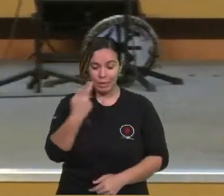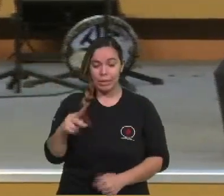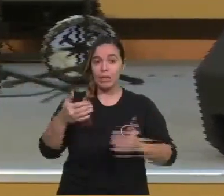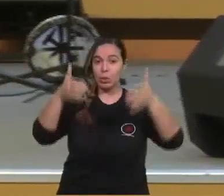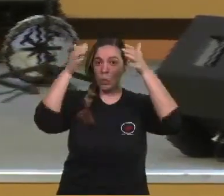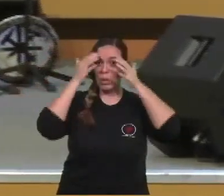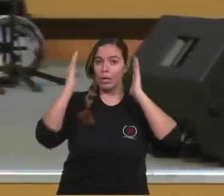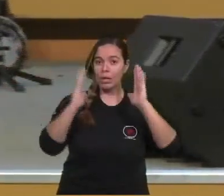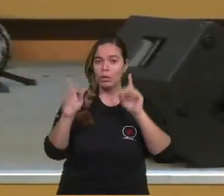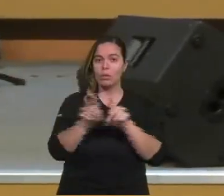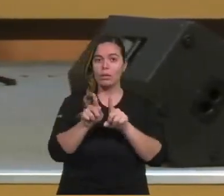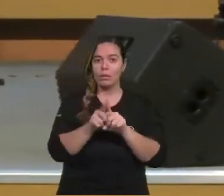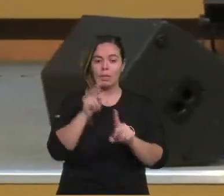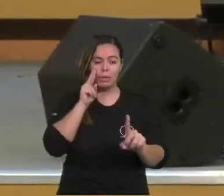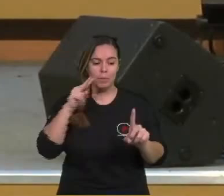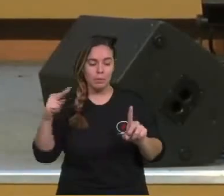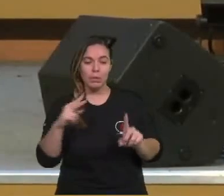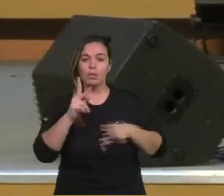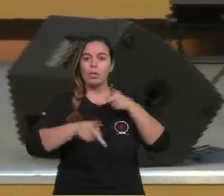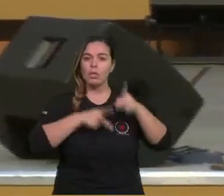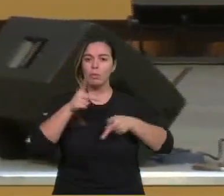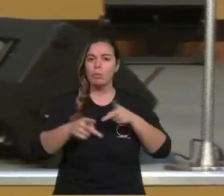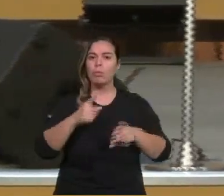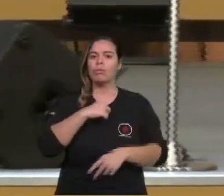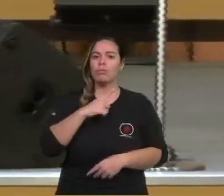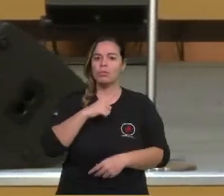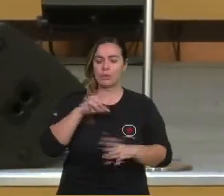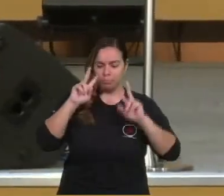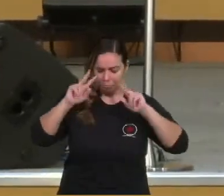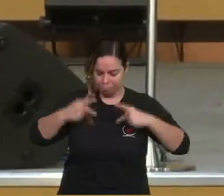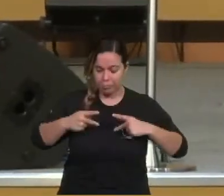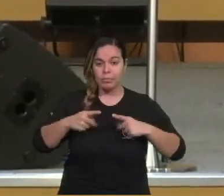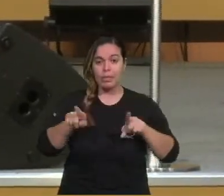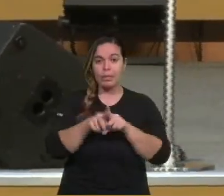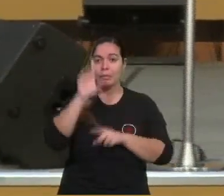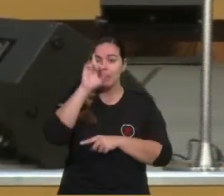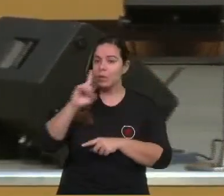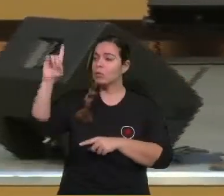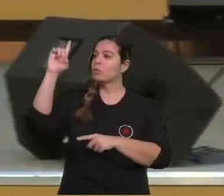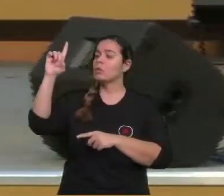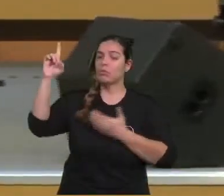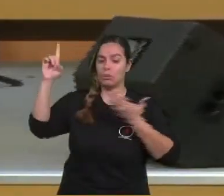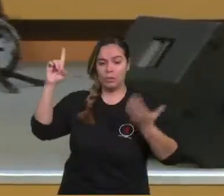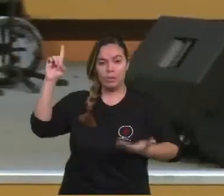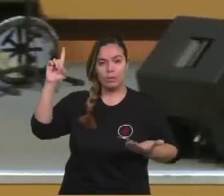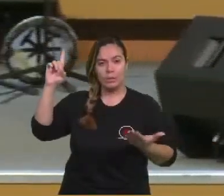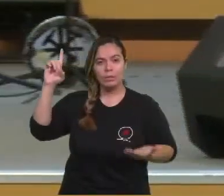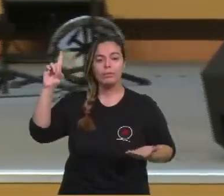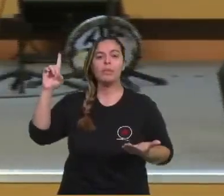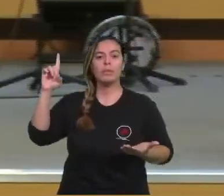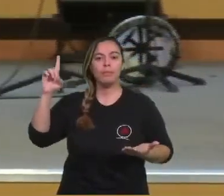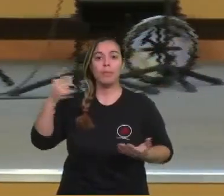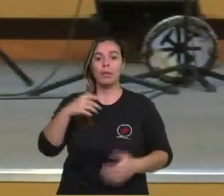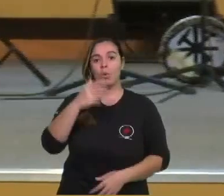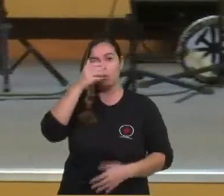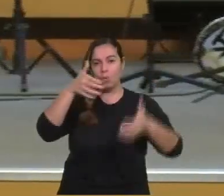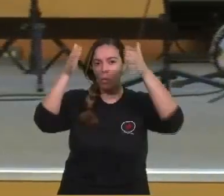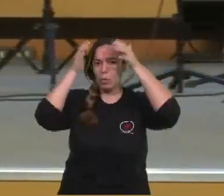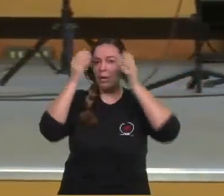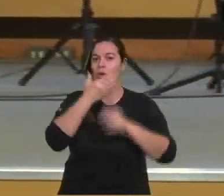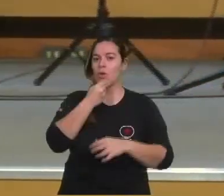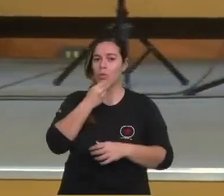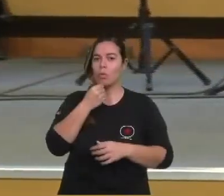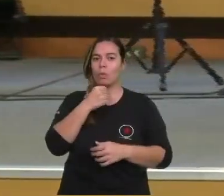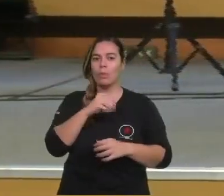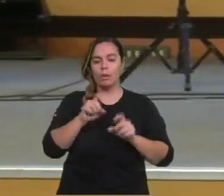dele, na perspectiva que o povo tinha de si mesmo, do Deus que ele servia. Ezequias vai